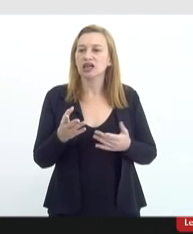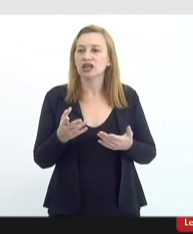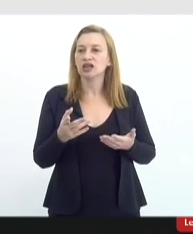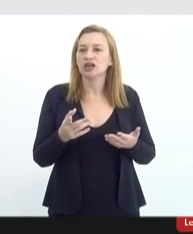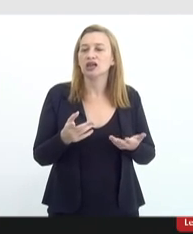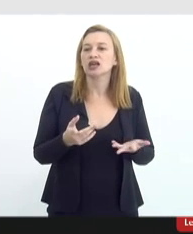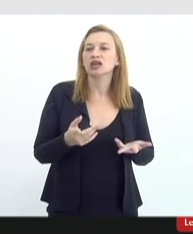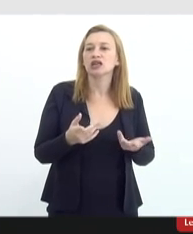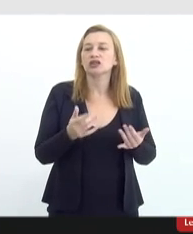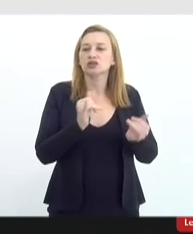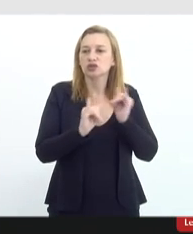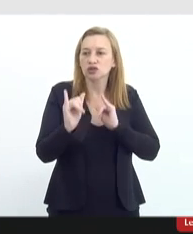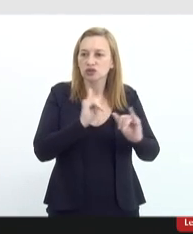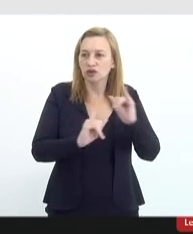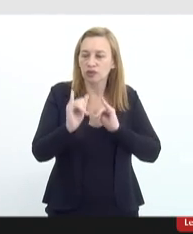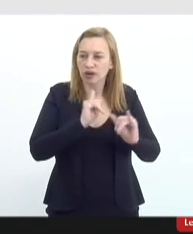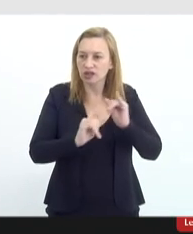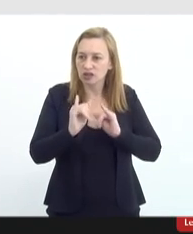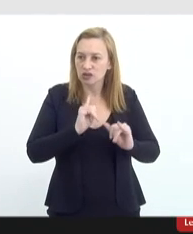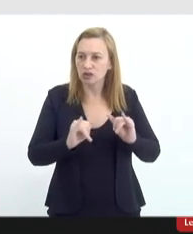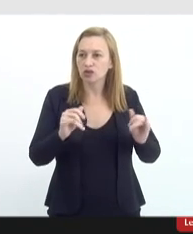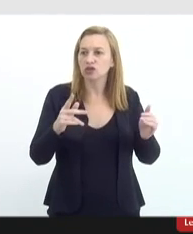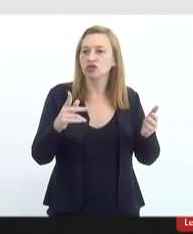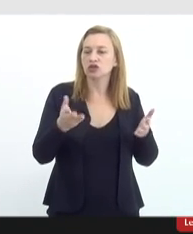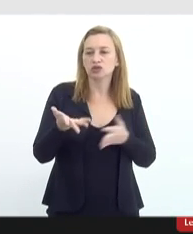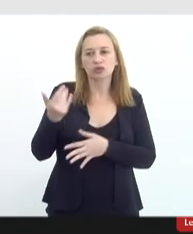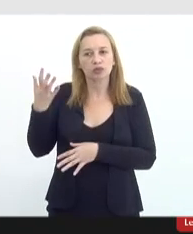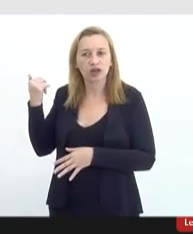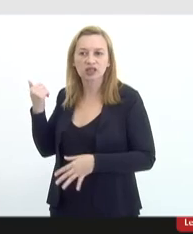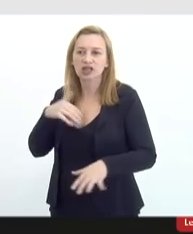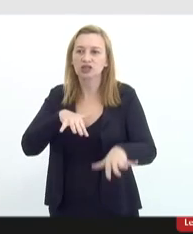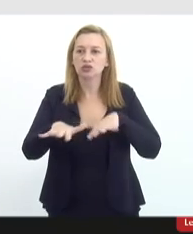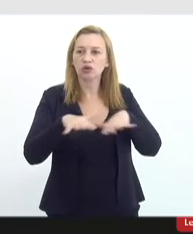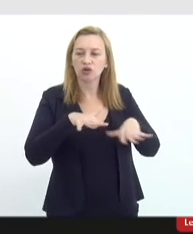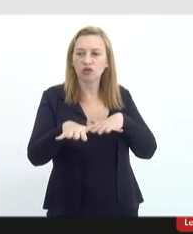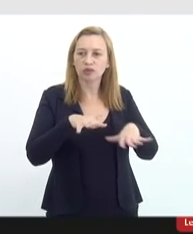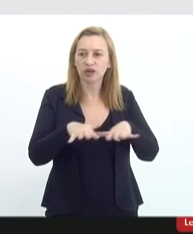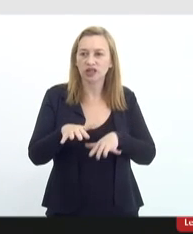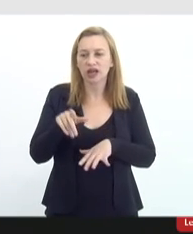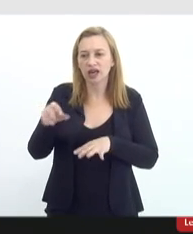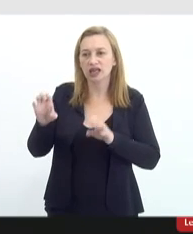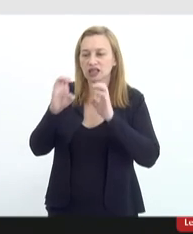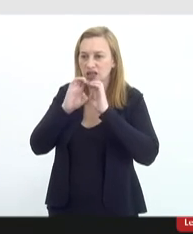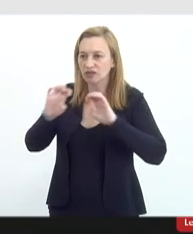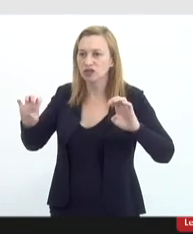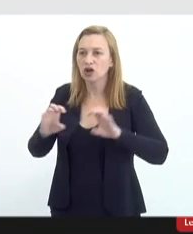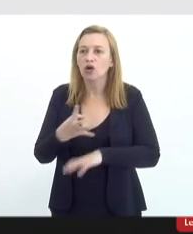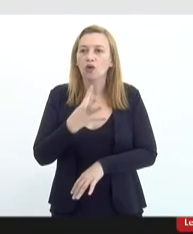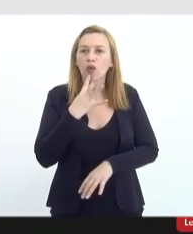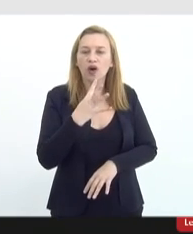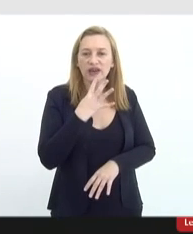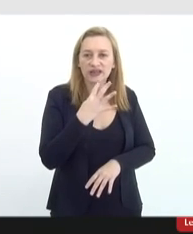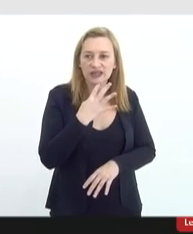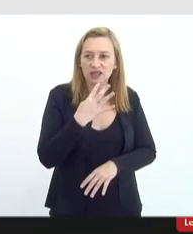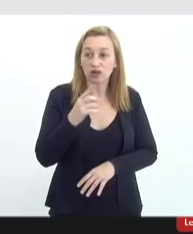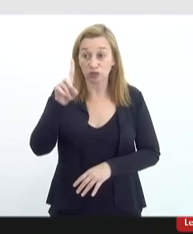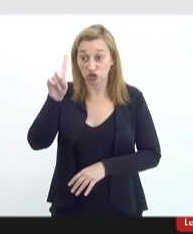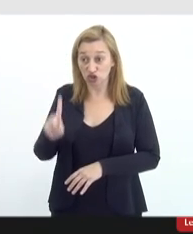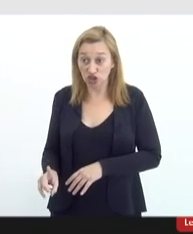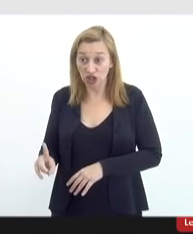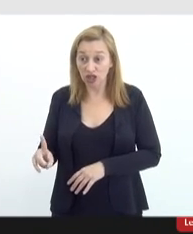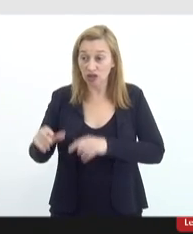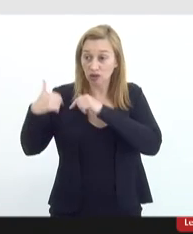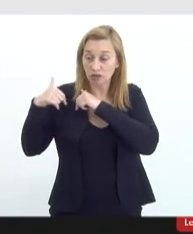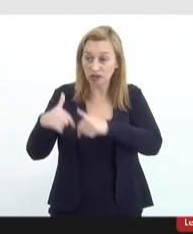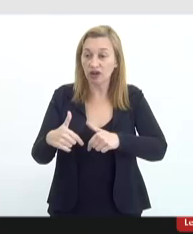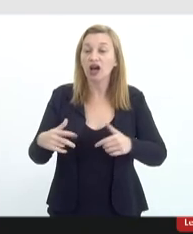época, e movimentos também que se contrapunham a esses evangélicos reconhecidos como de direita,